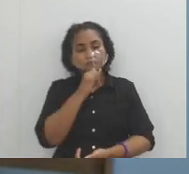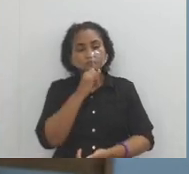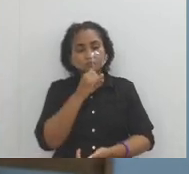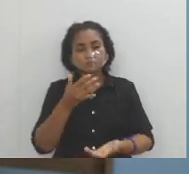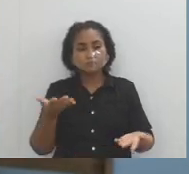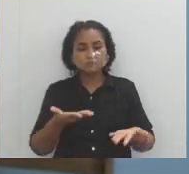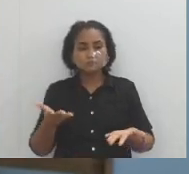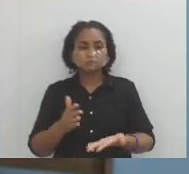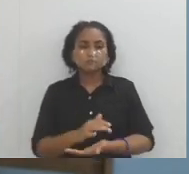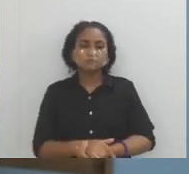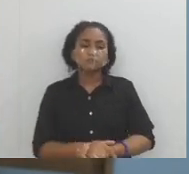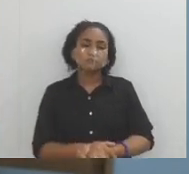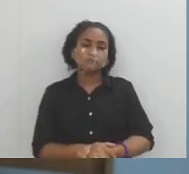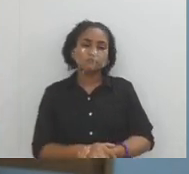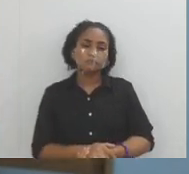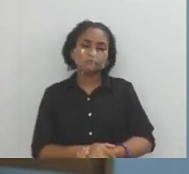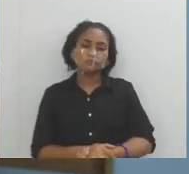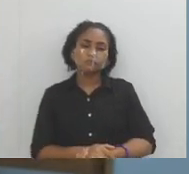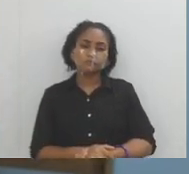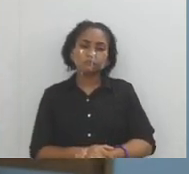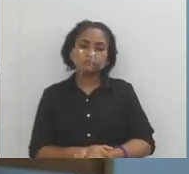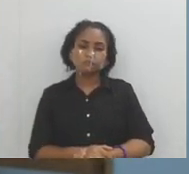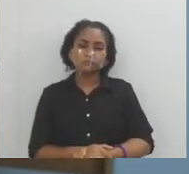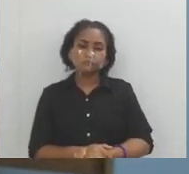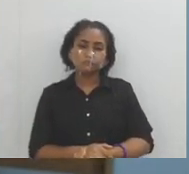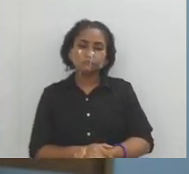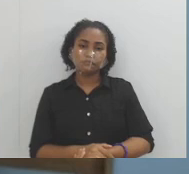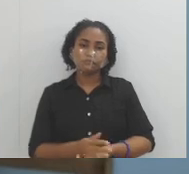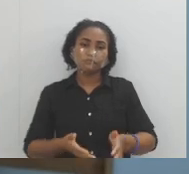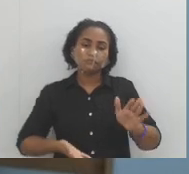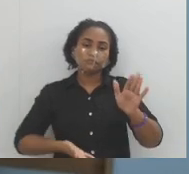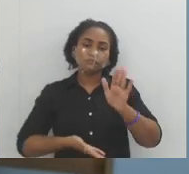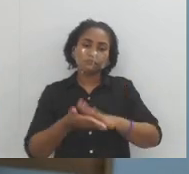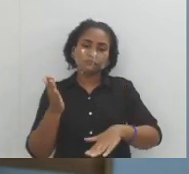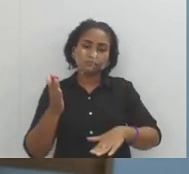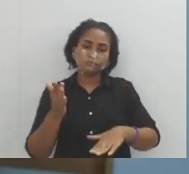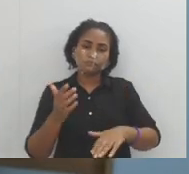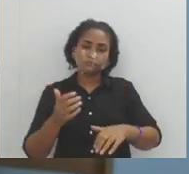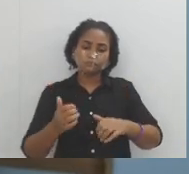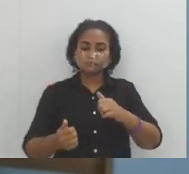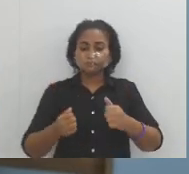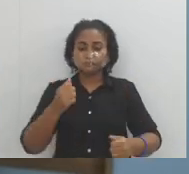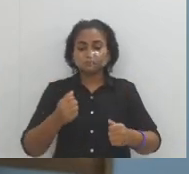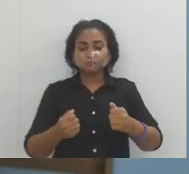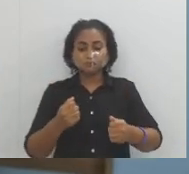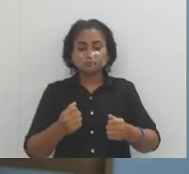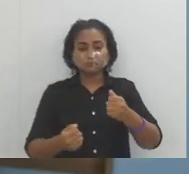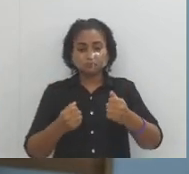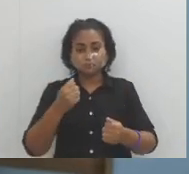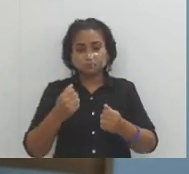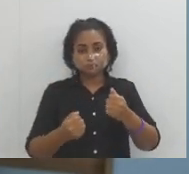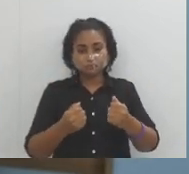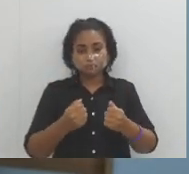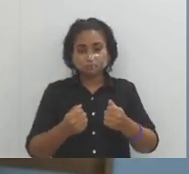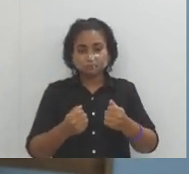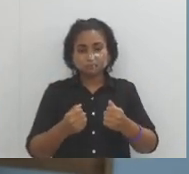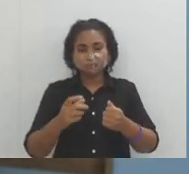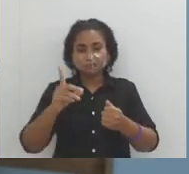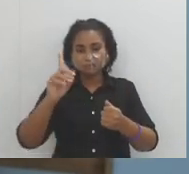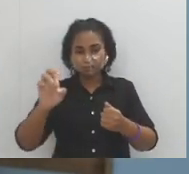aqui. Quando eu digo viajamos de carro, esse de